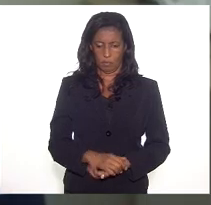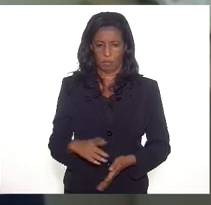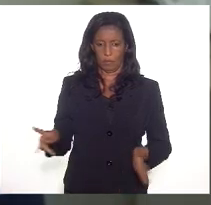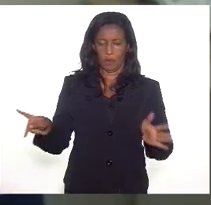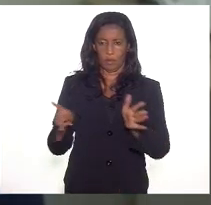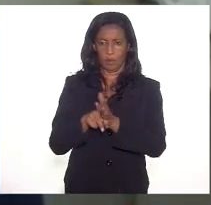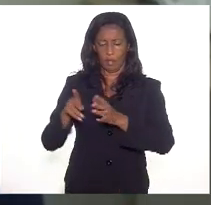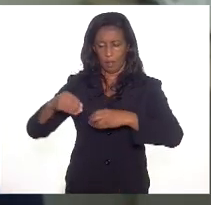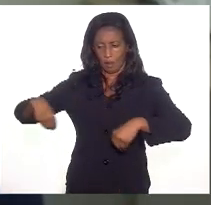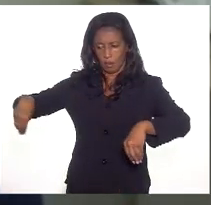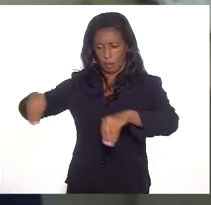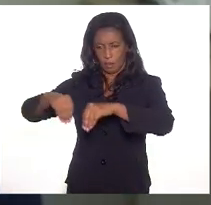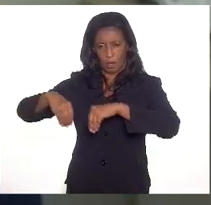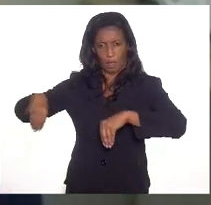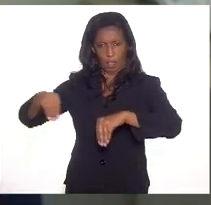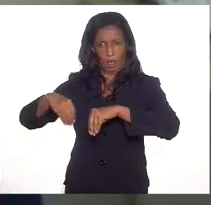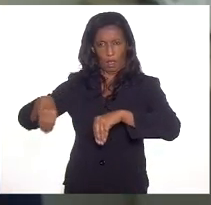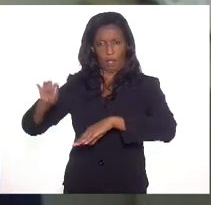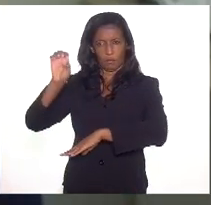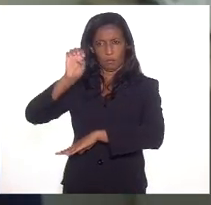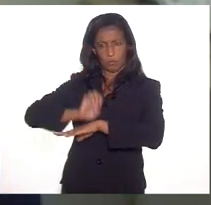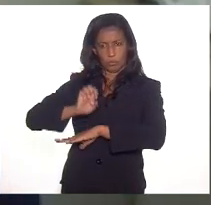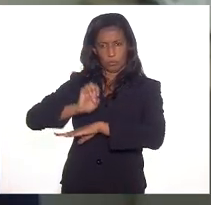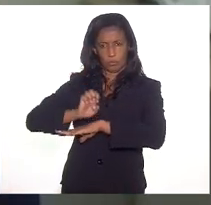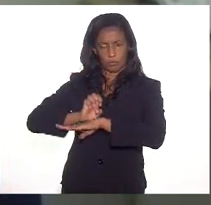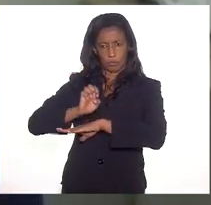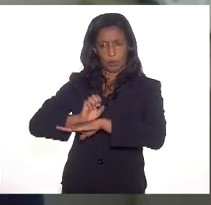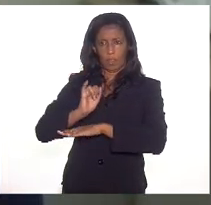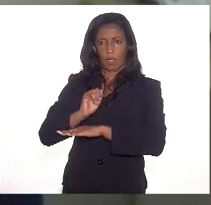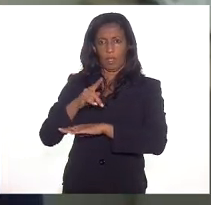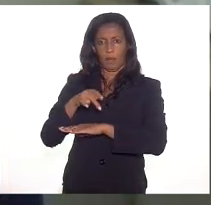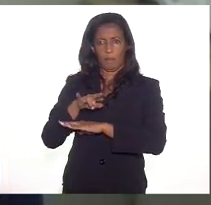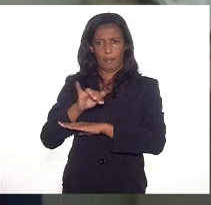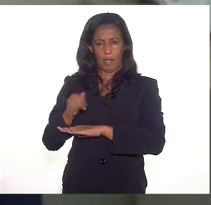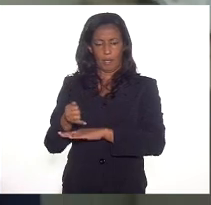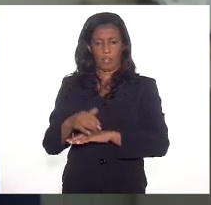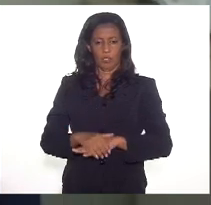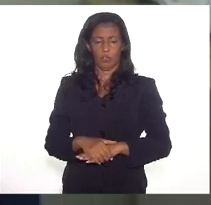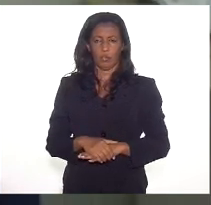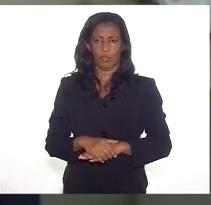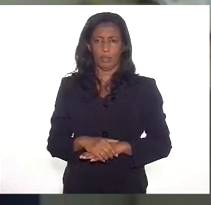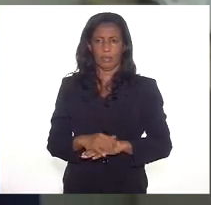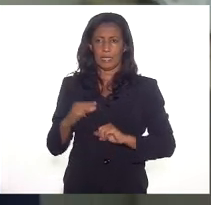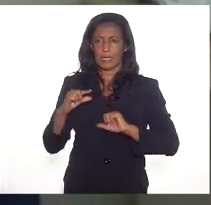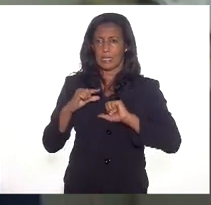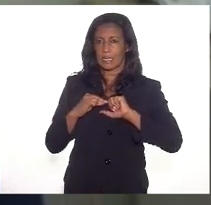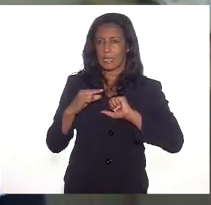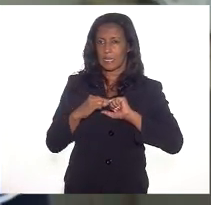de Terras e Cartografia do Estado, ITERG. E no inciso